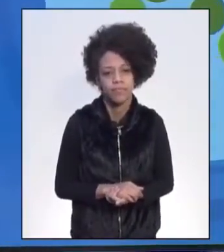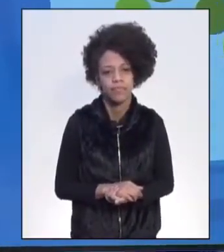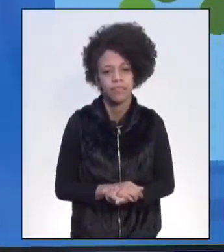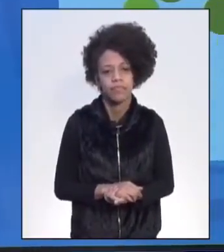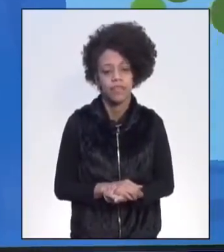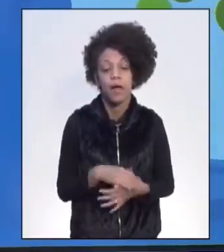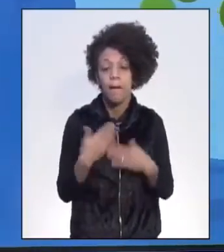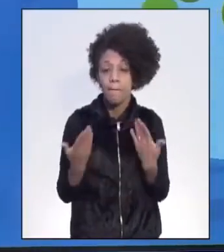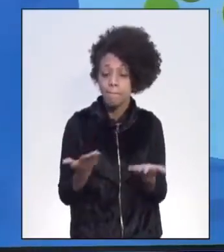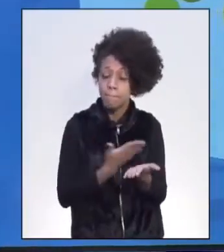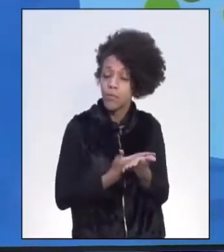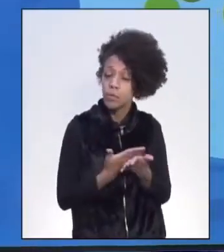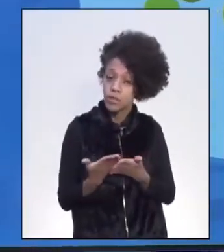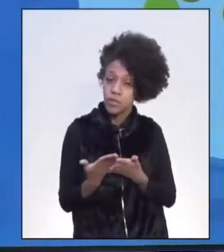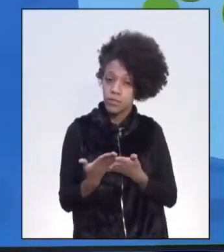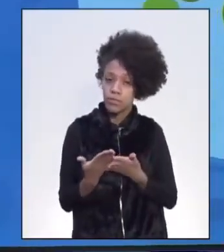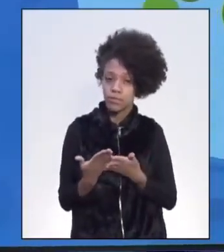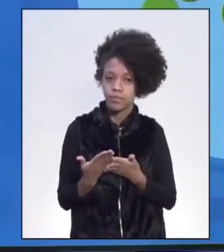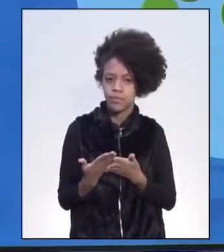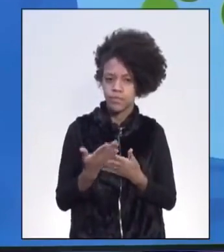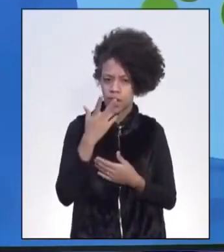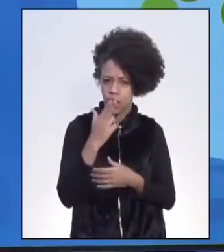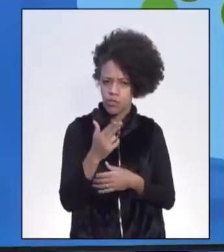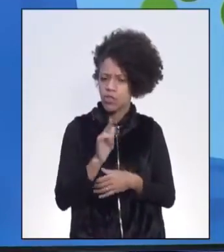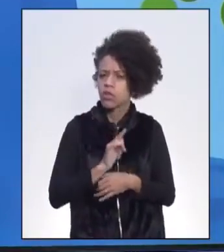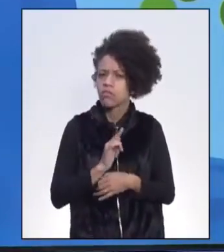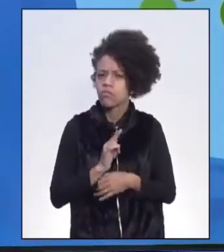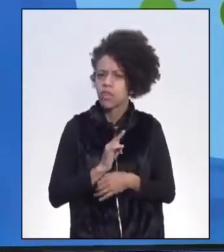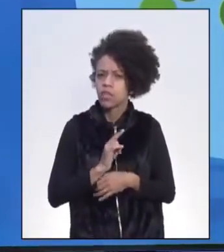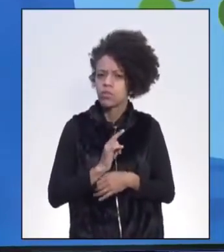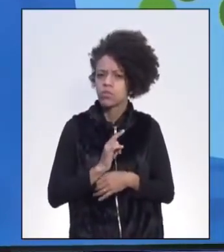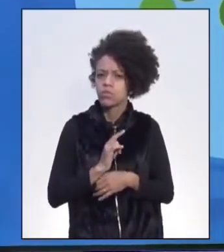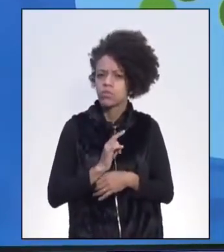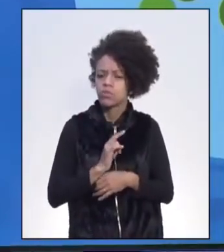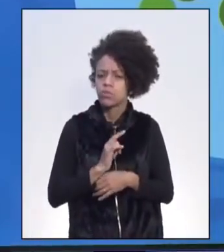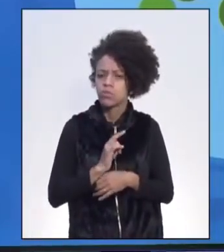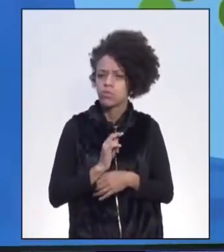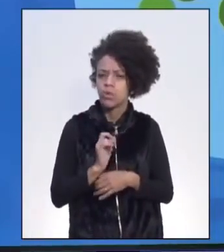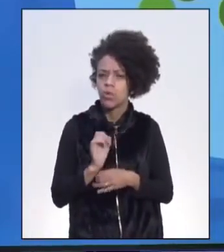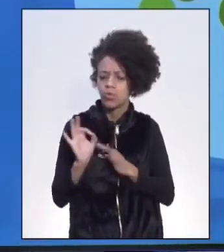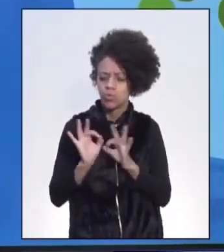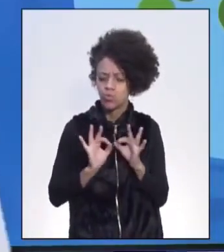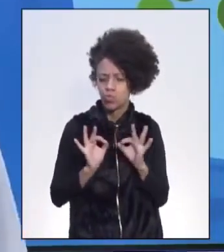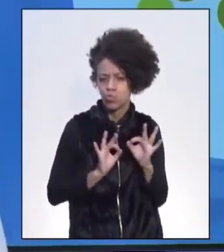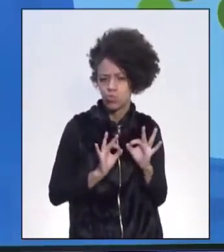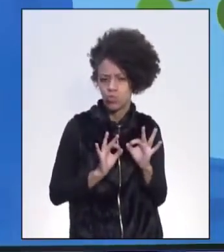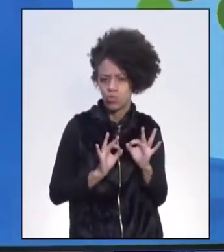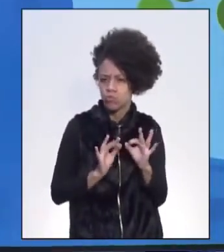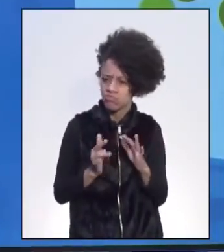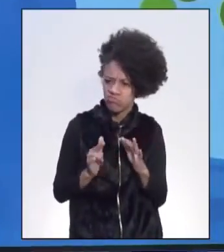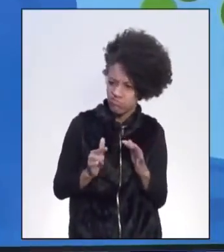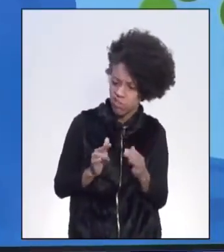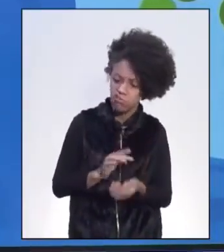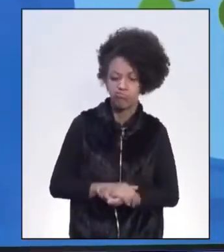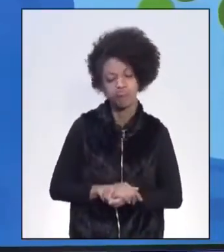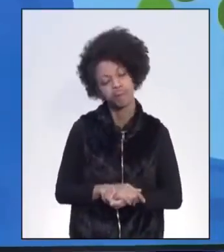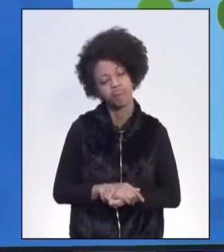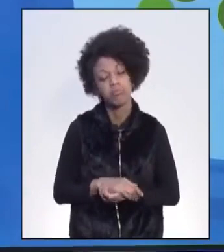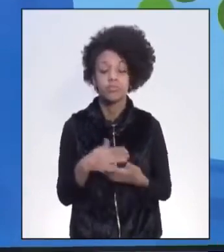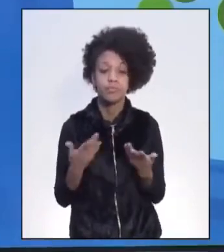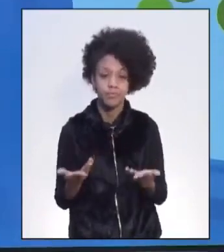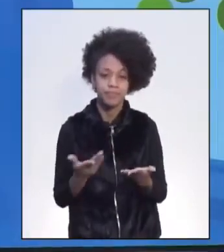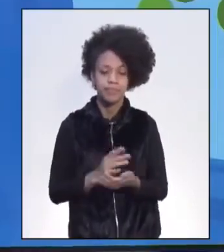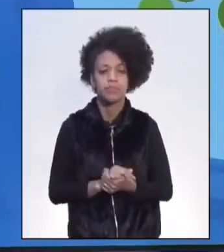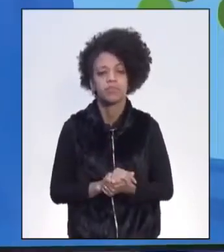Gente, para começar, eu acho que eu tenho um esqueminha aí do sistema... Ah, não tem? Bom, vamos lá. Então